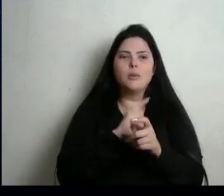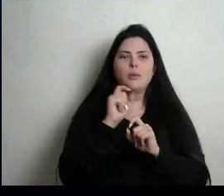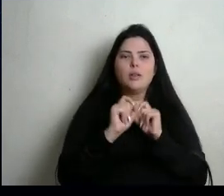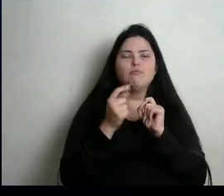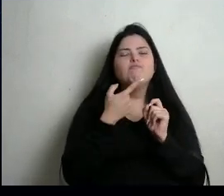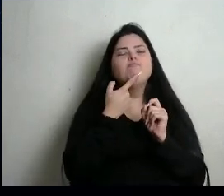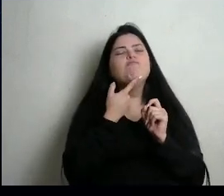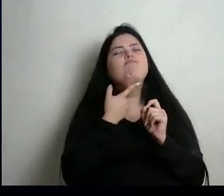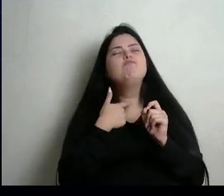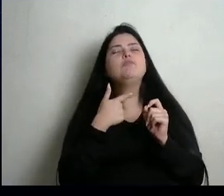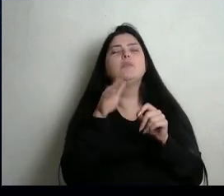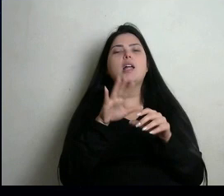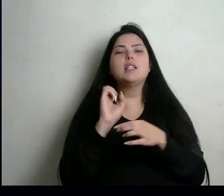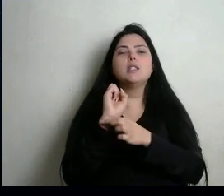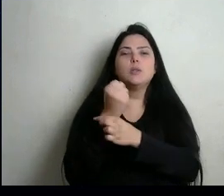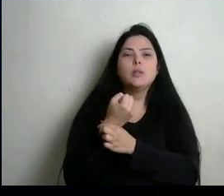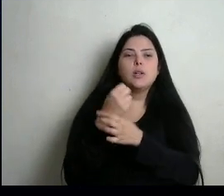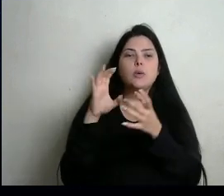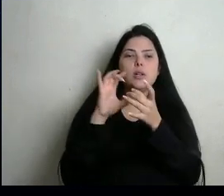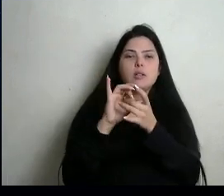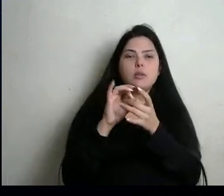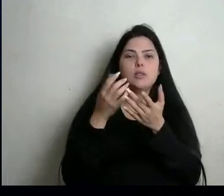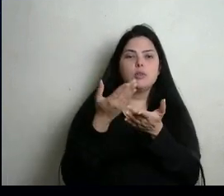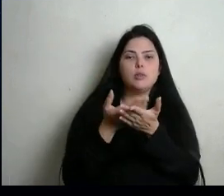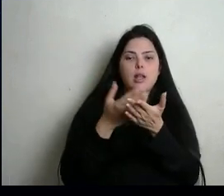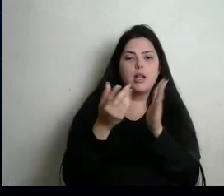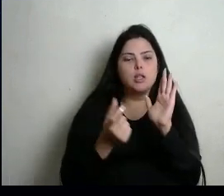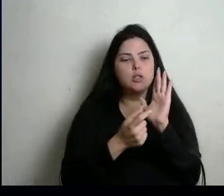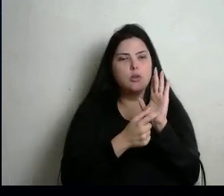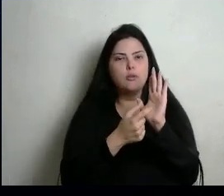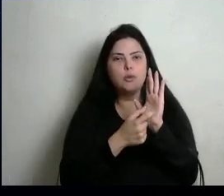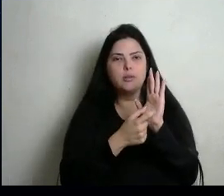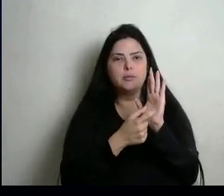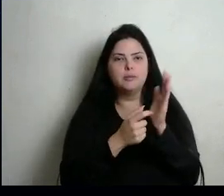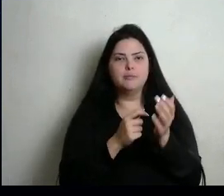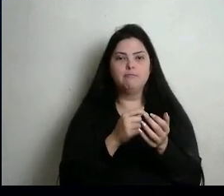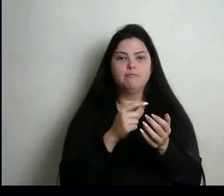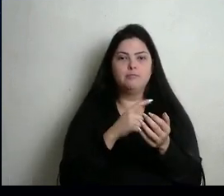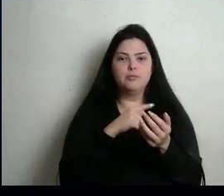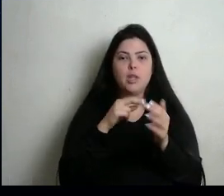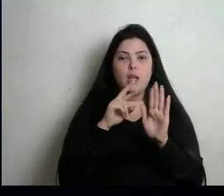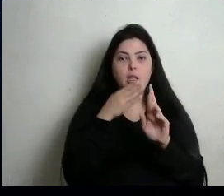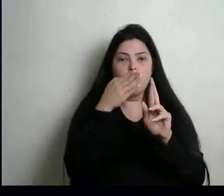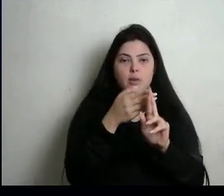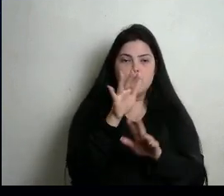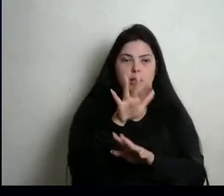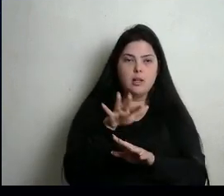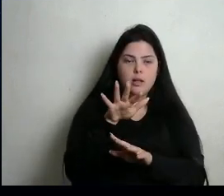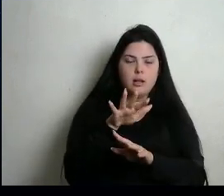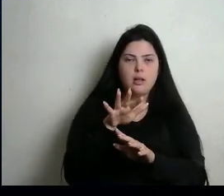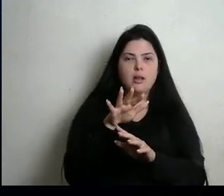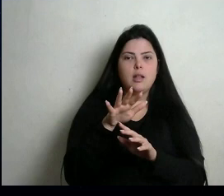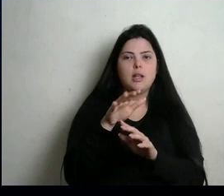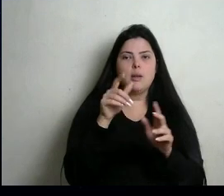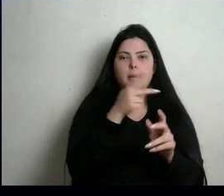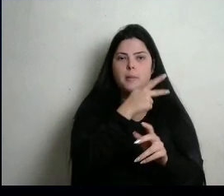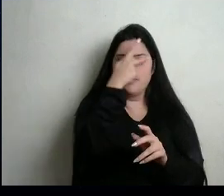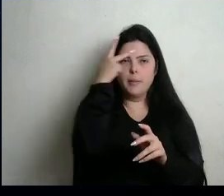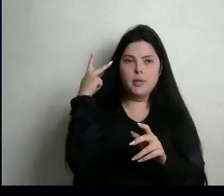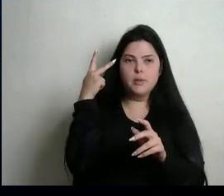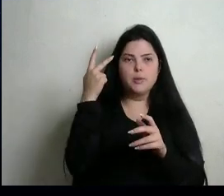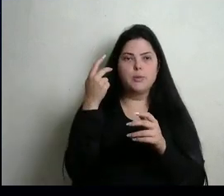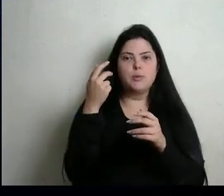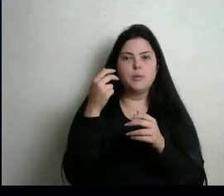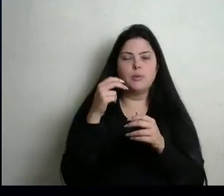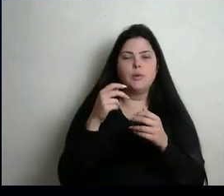fez a conexão para eu começar a estudar software, né? Então eu tinha algumas referências na época de pessoas, de hackers